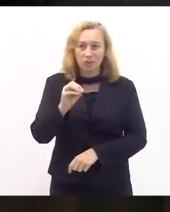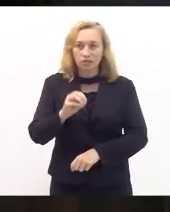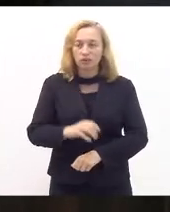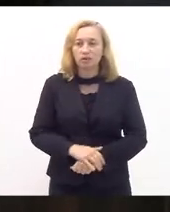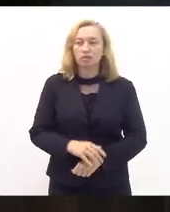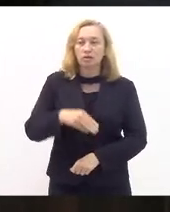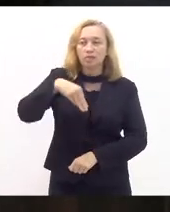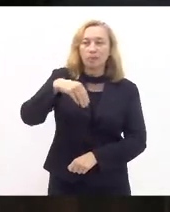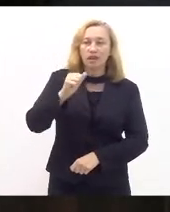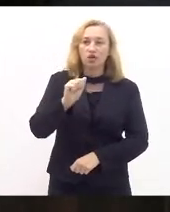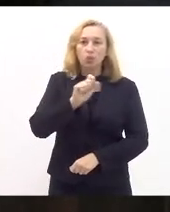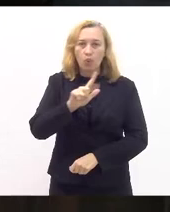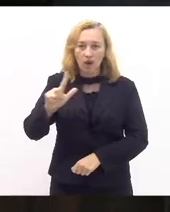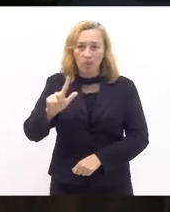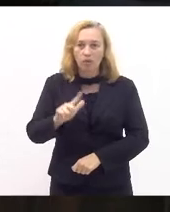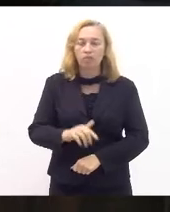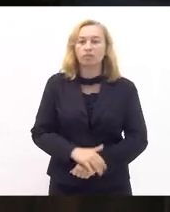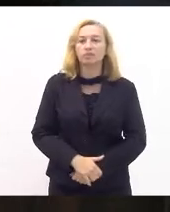ao Manuel Domingues